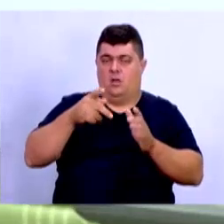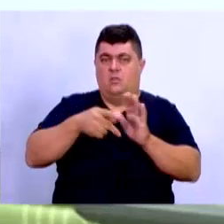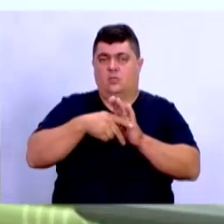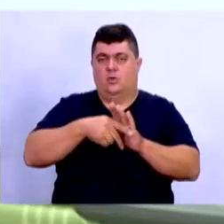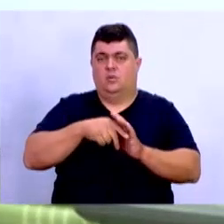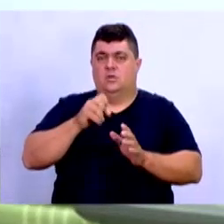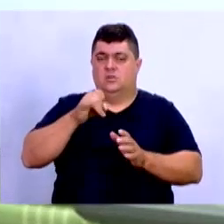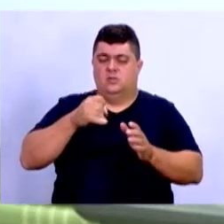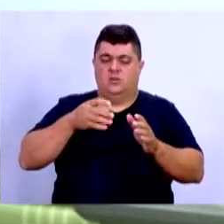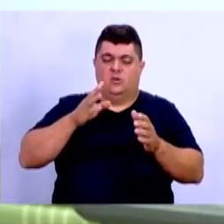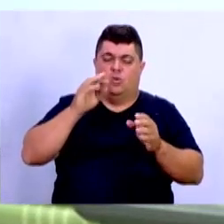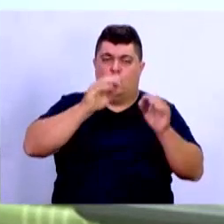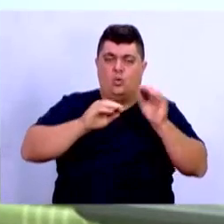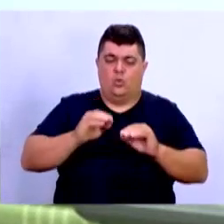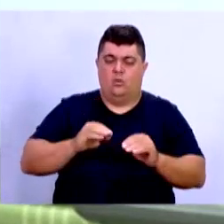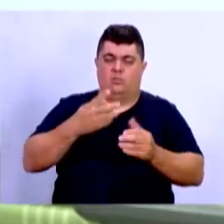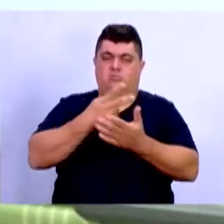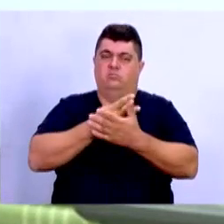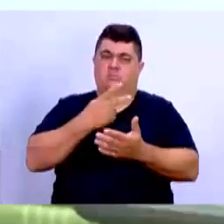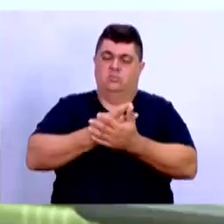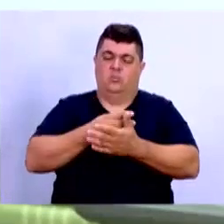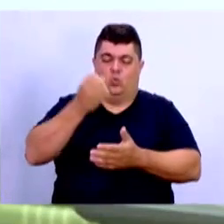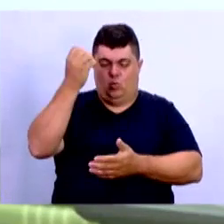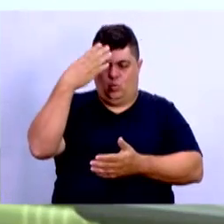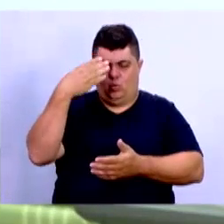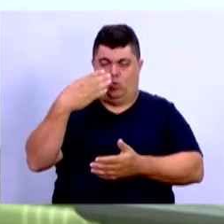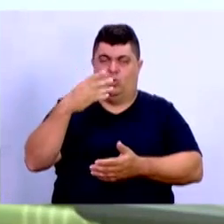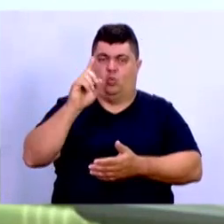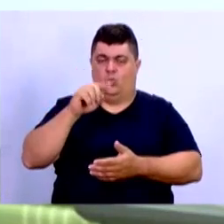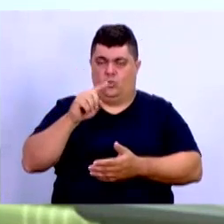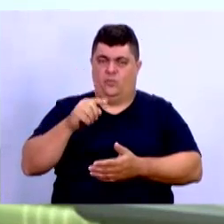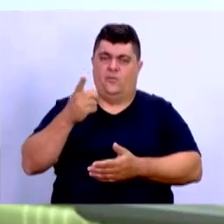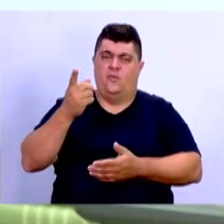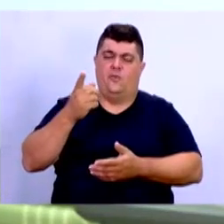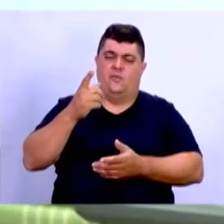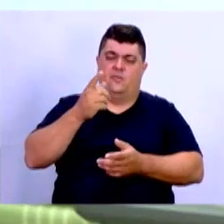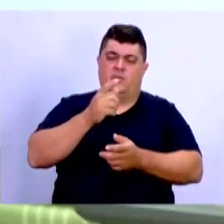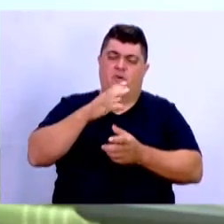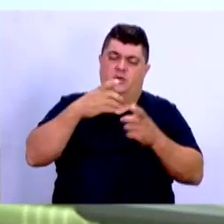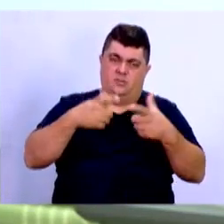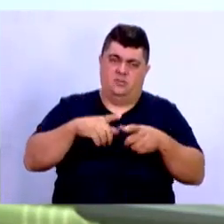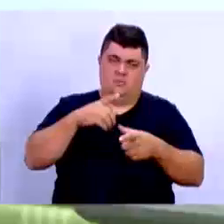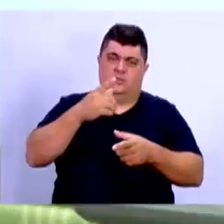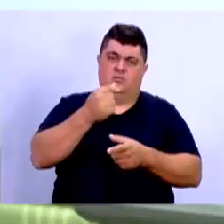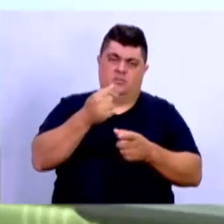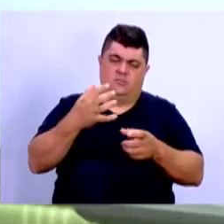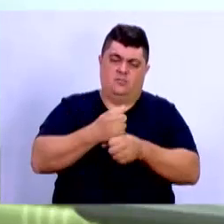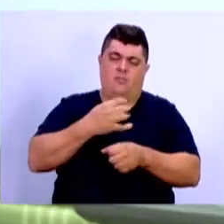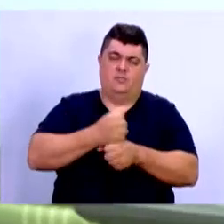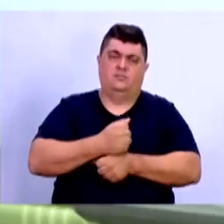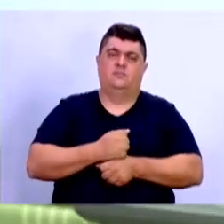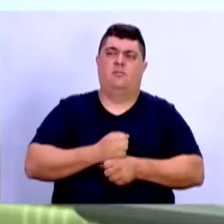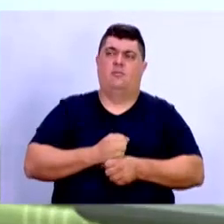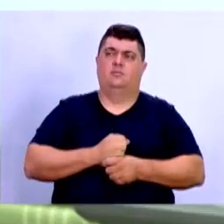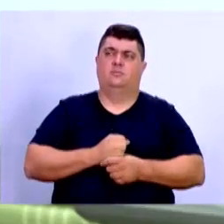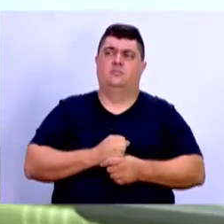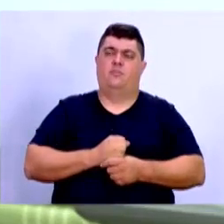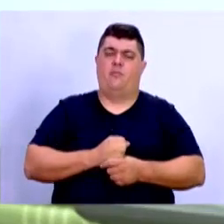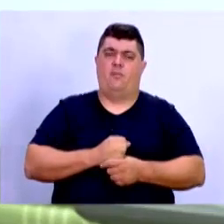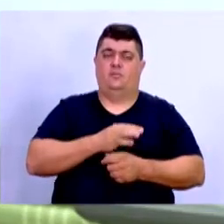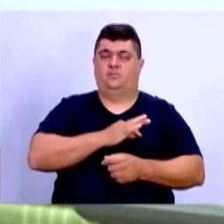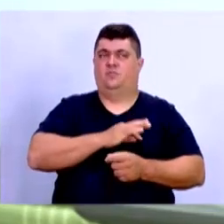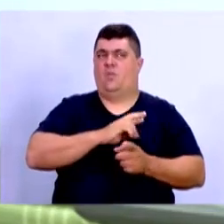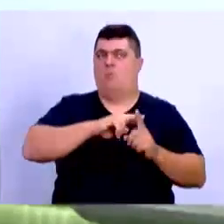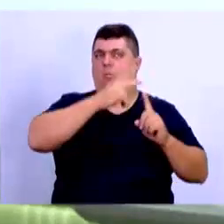seja, se ele lançou lá uma conta errada ou não prestou atenção nos números, no pagamento do funcionário, logicamente aquele funcionário vai receber mais